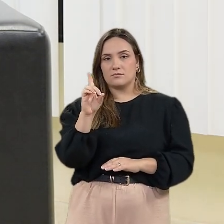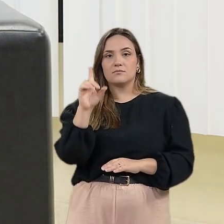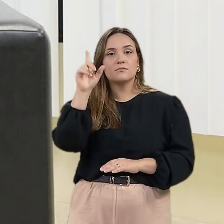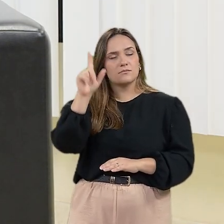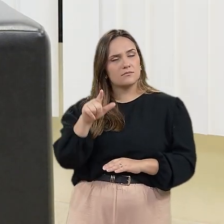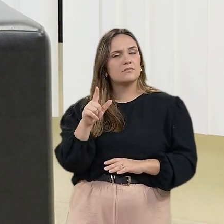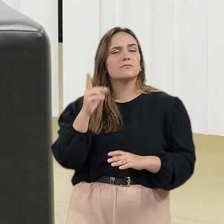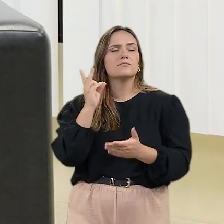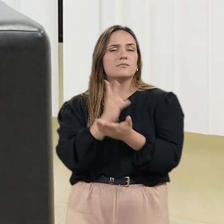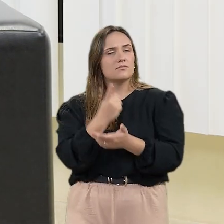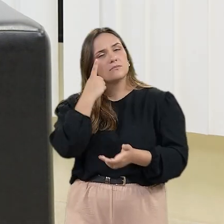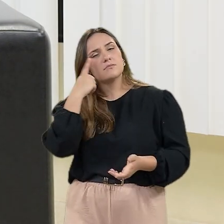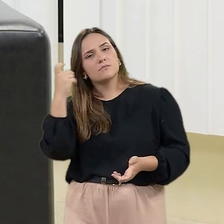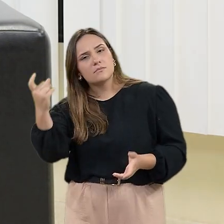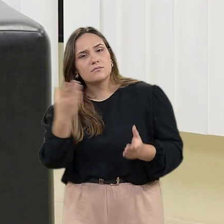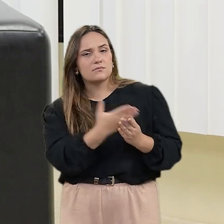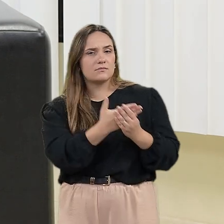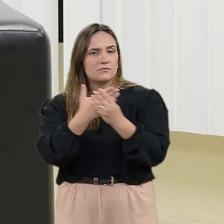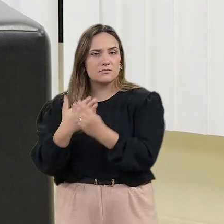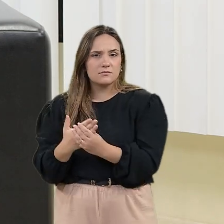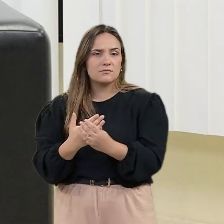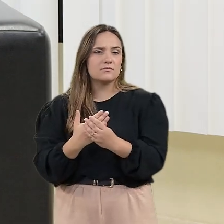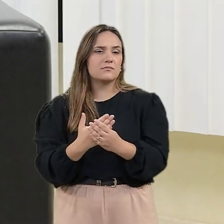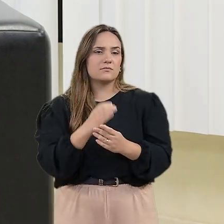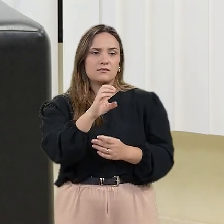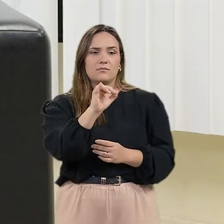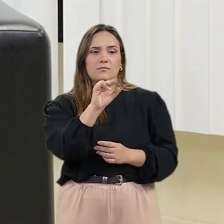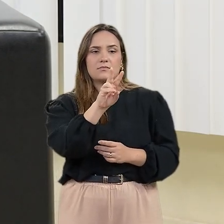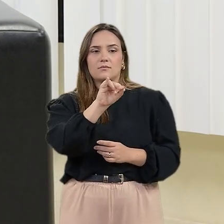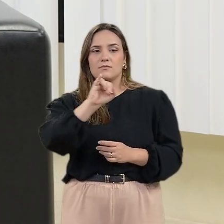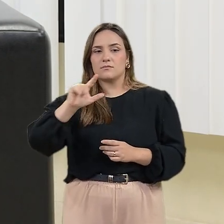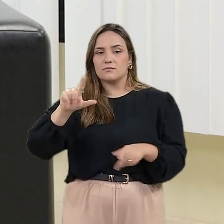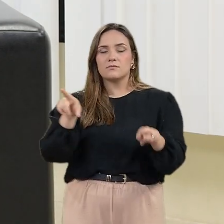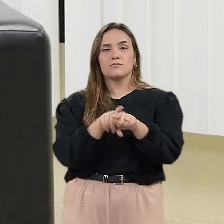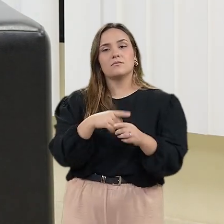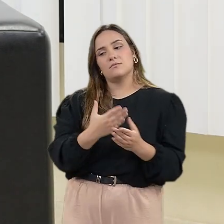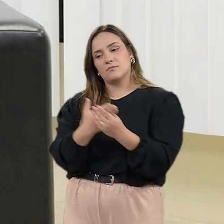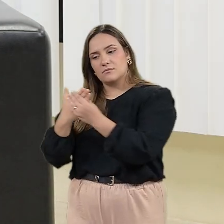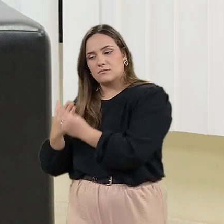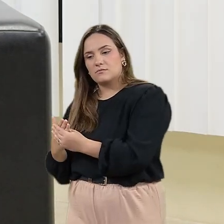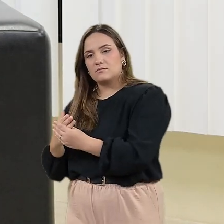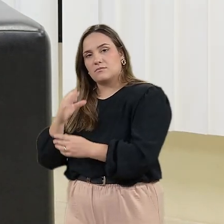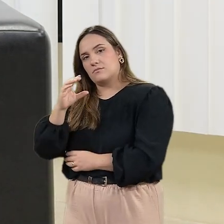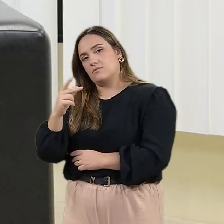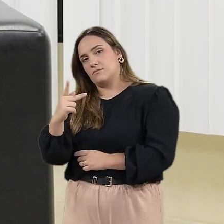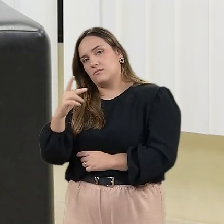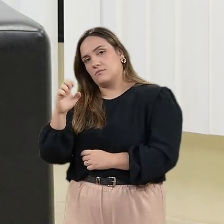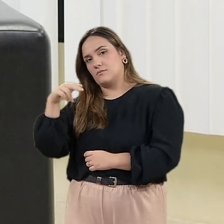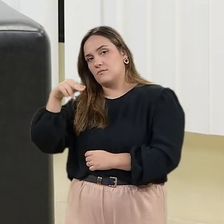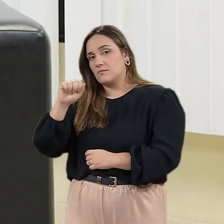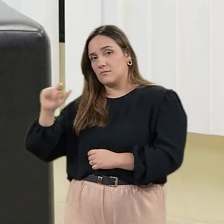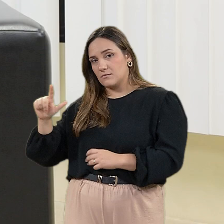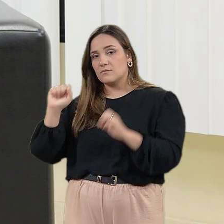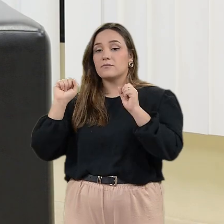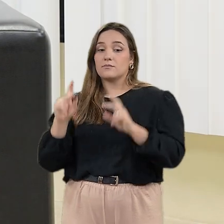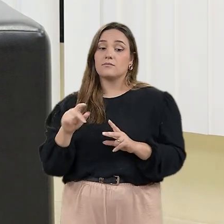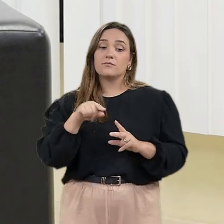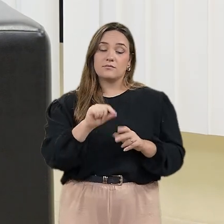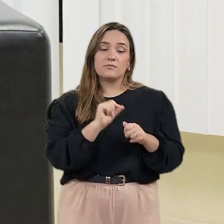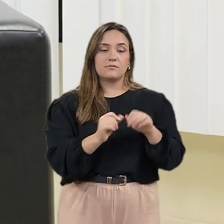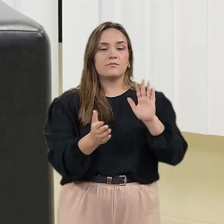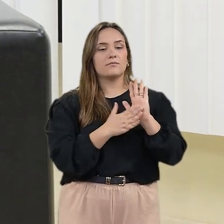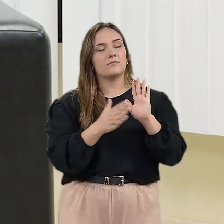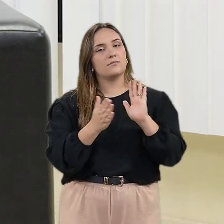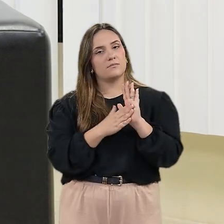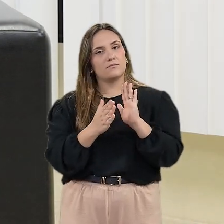processual civil e processual penal. E ele, então, como parlamentar, ele propõe formalmente o projeto